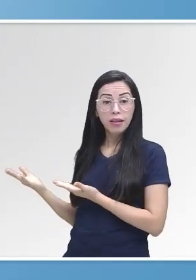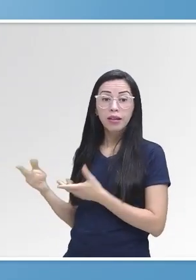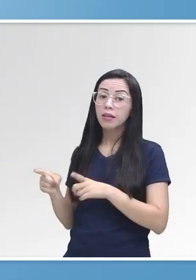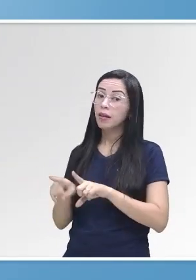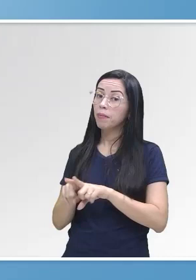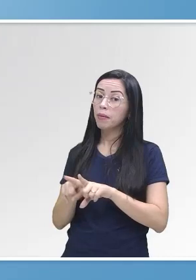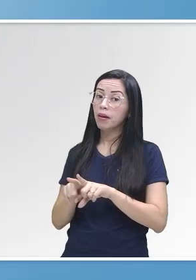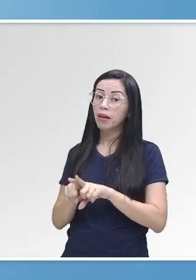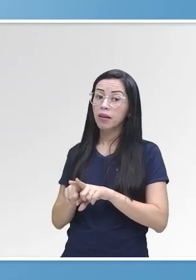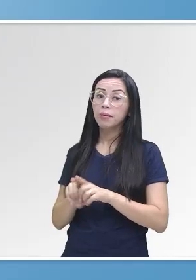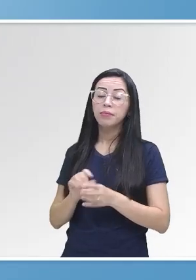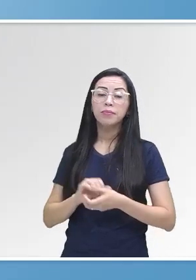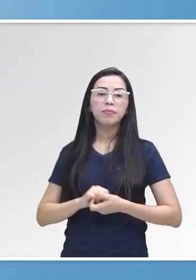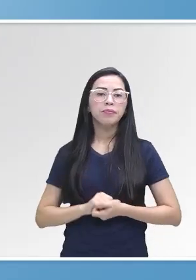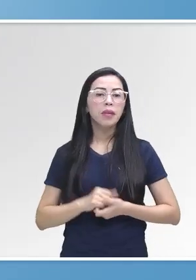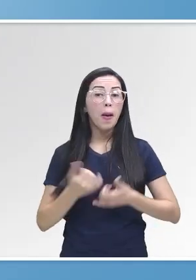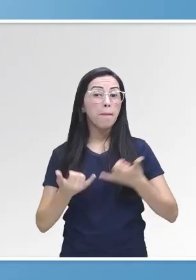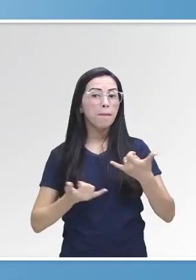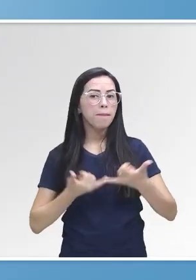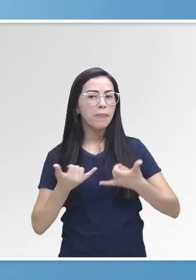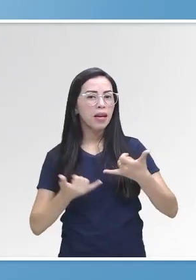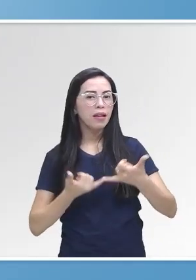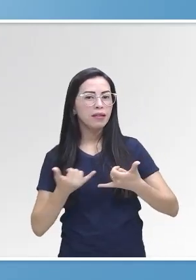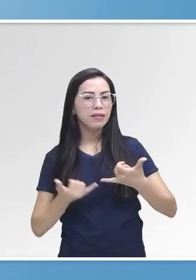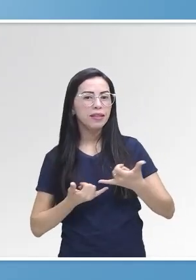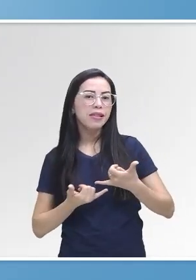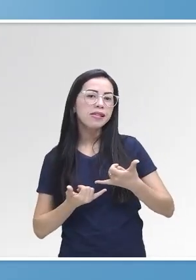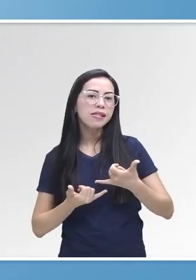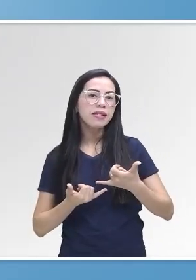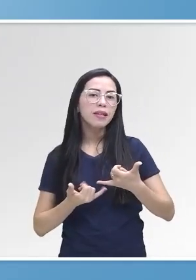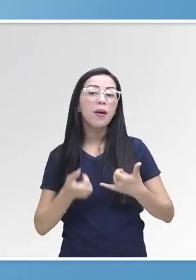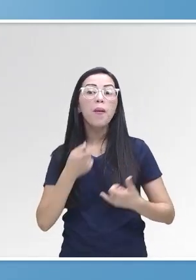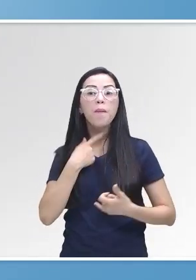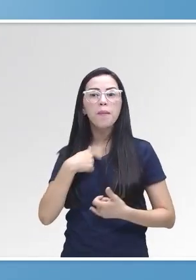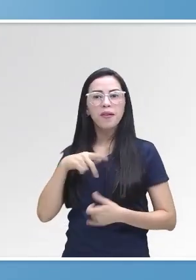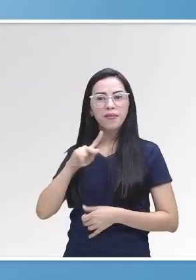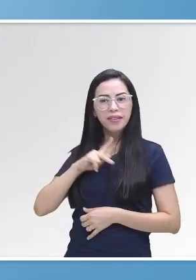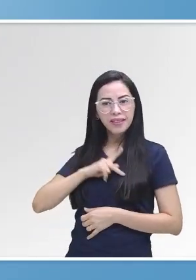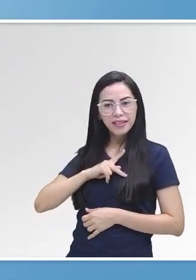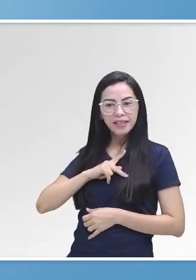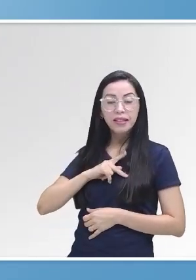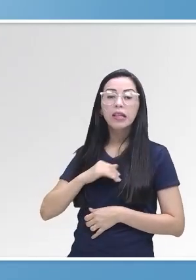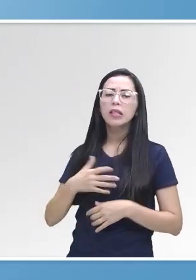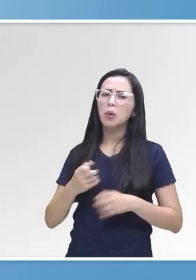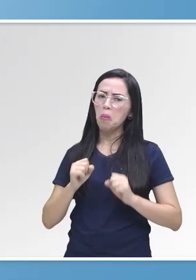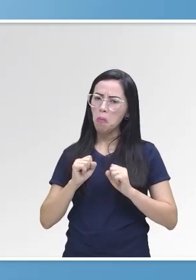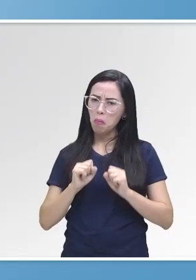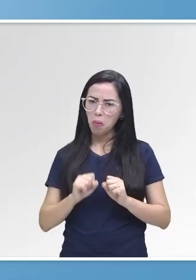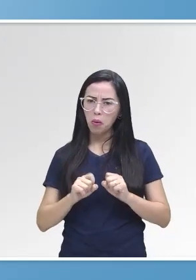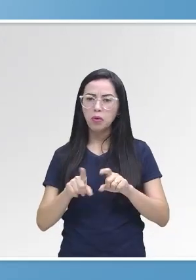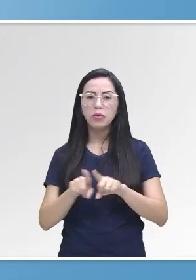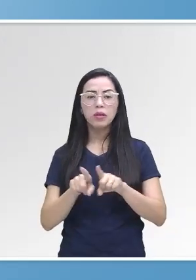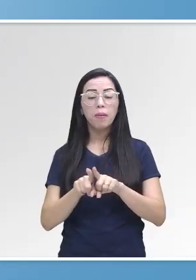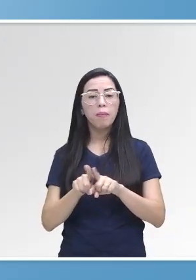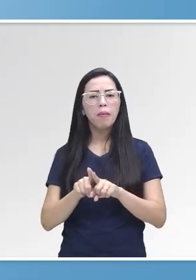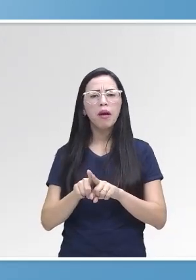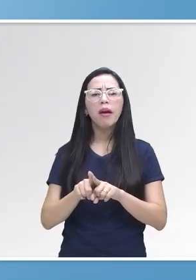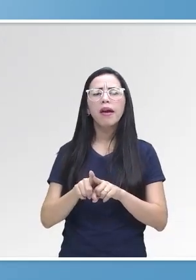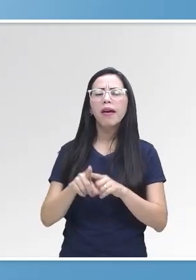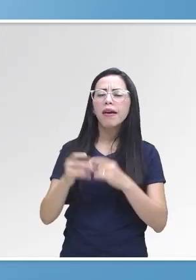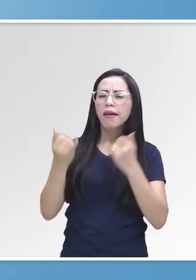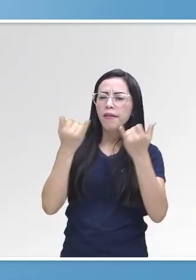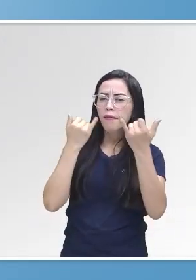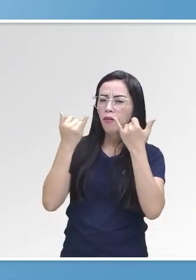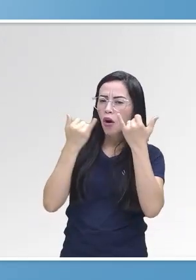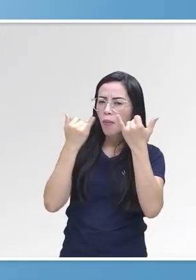brincadeiras preferidas a gente pode também representar gráficos Através disso né tudo isso